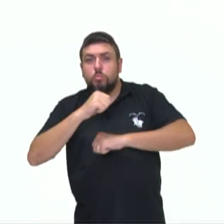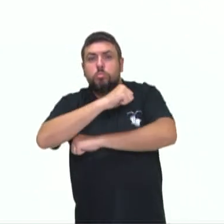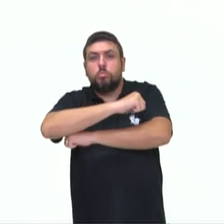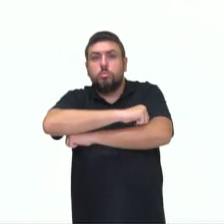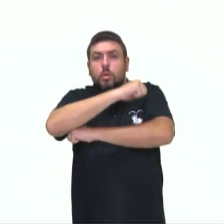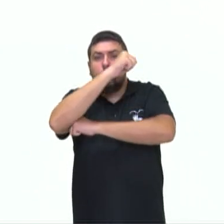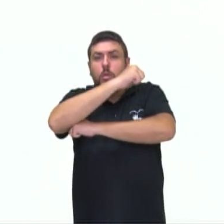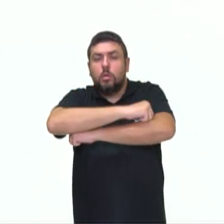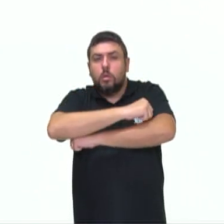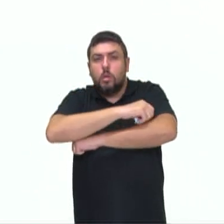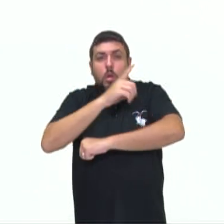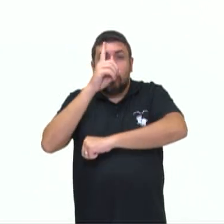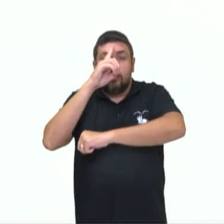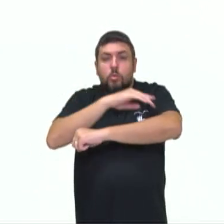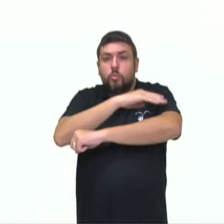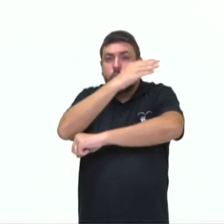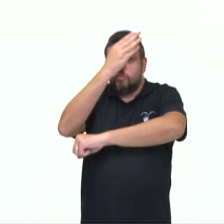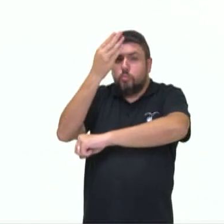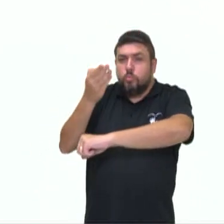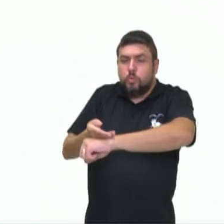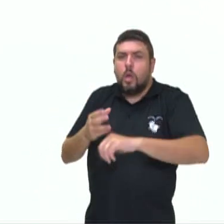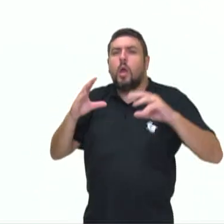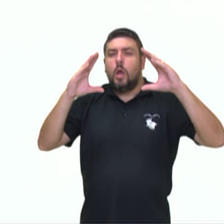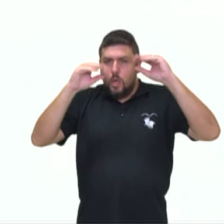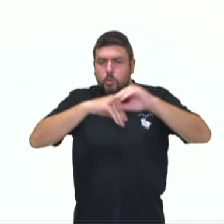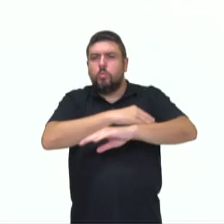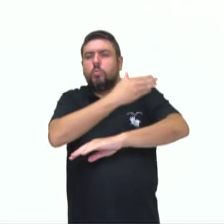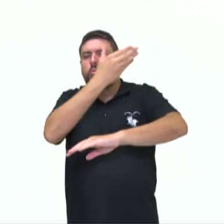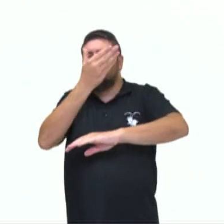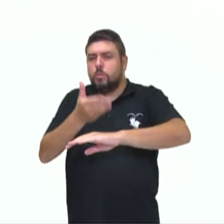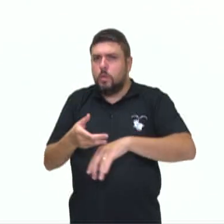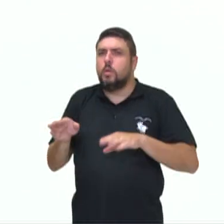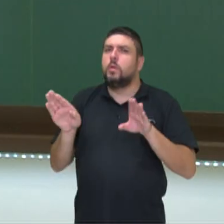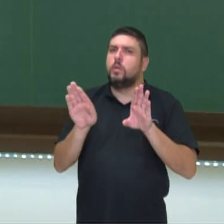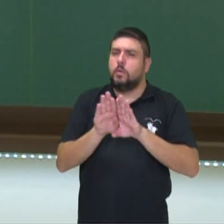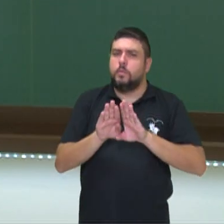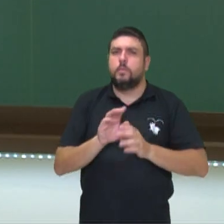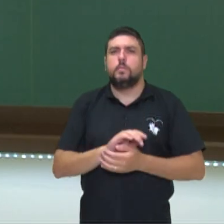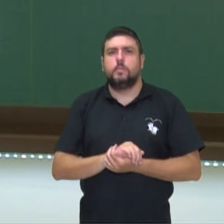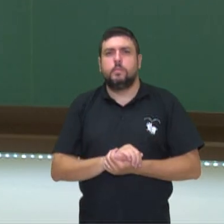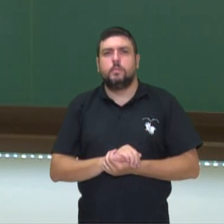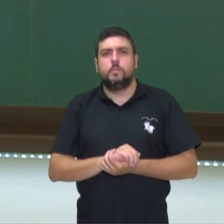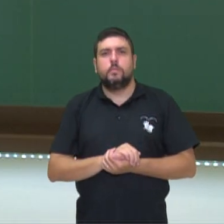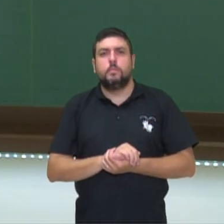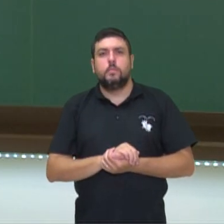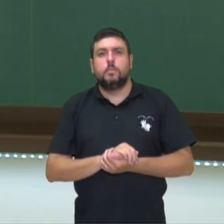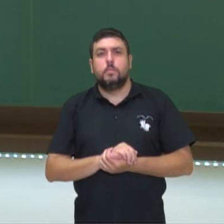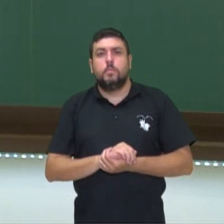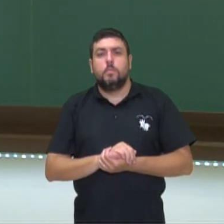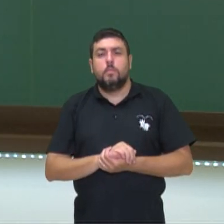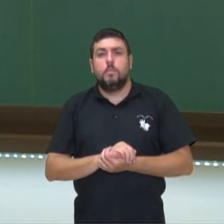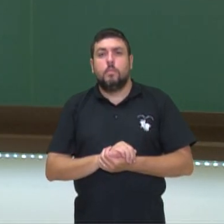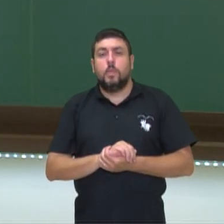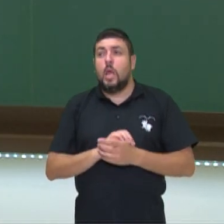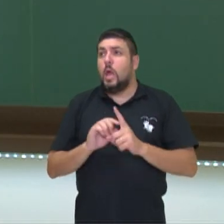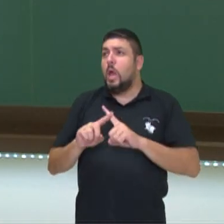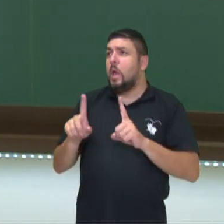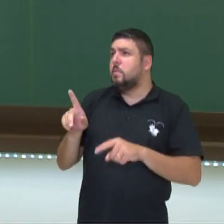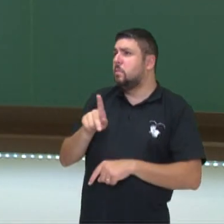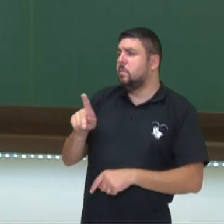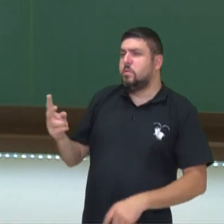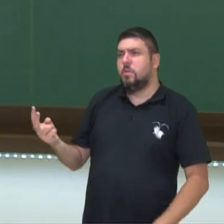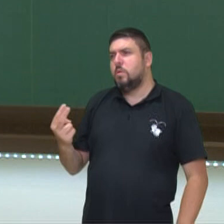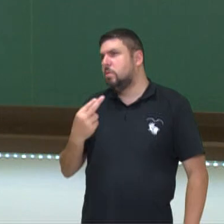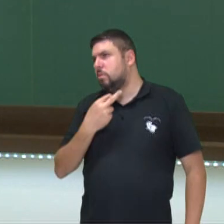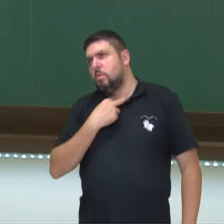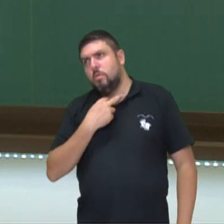dia e noite, para ampliar a circulação do ar. Professora, mas não dá. Não dá porque o lugar